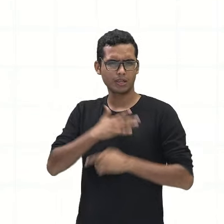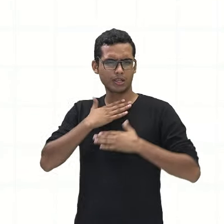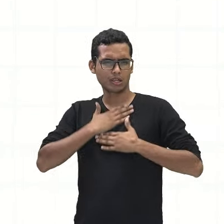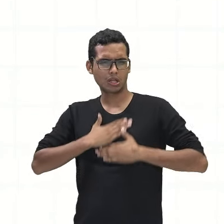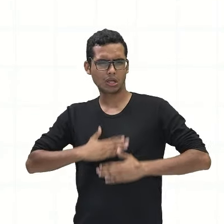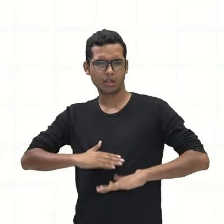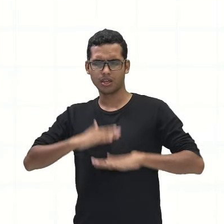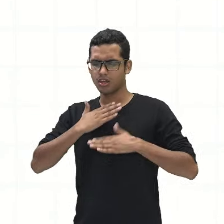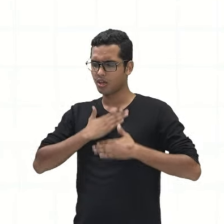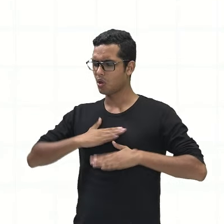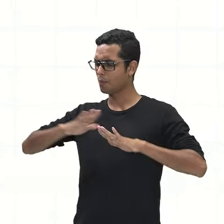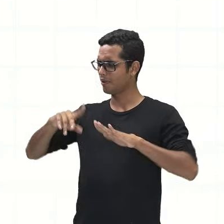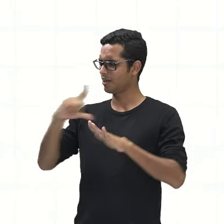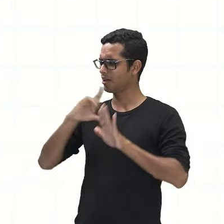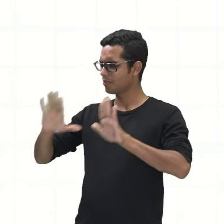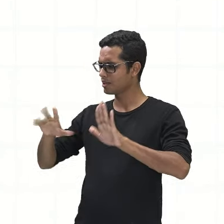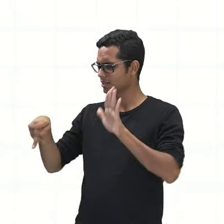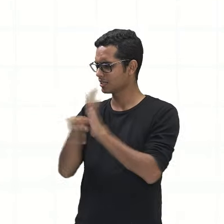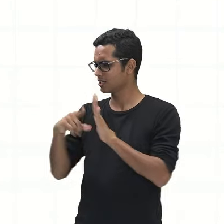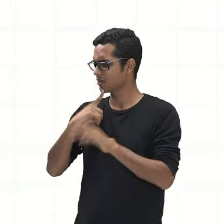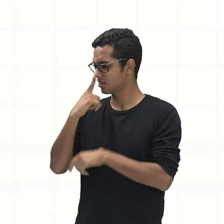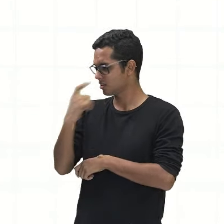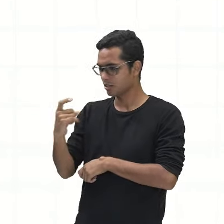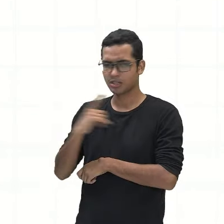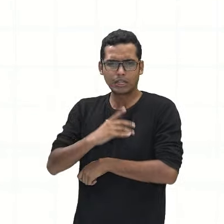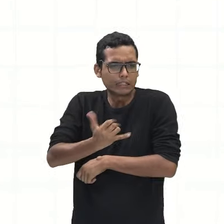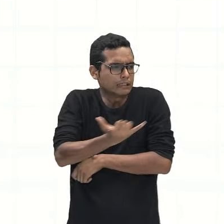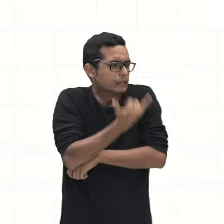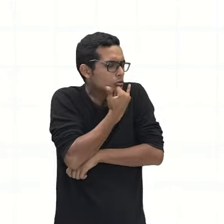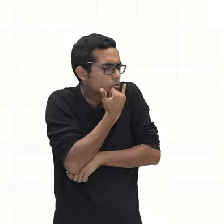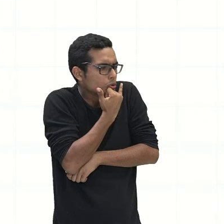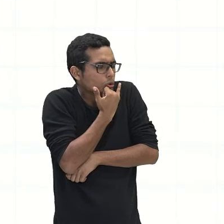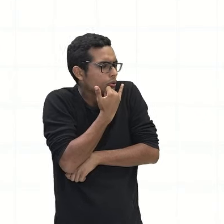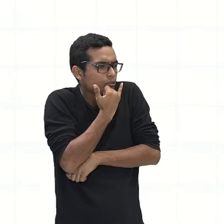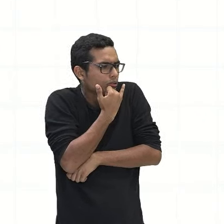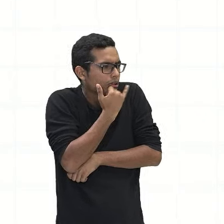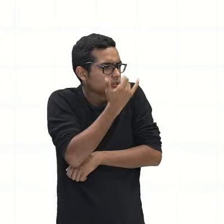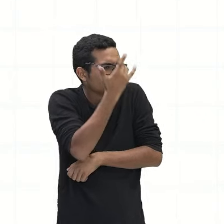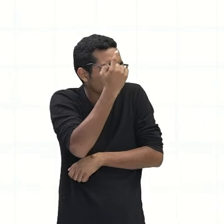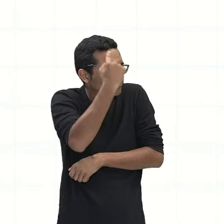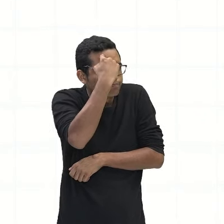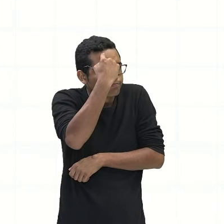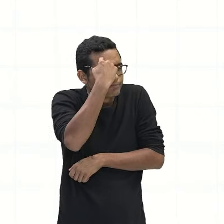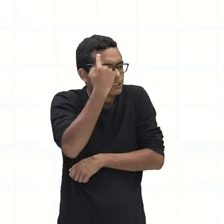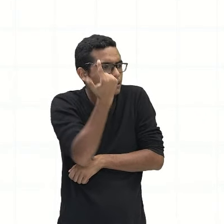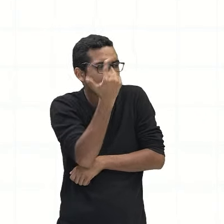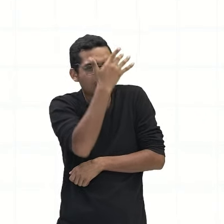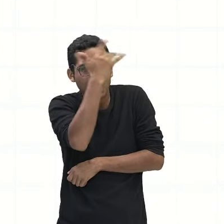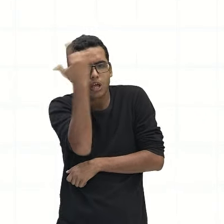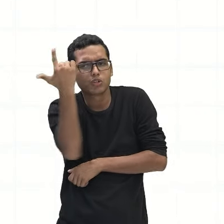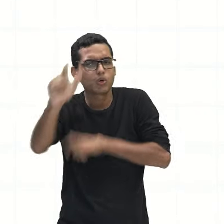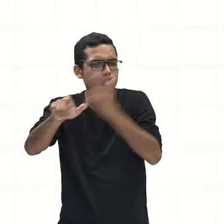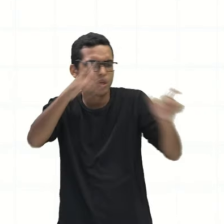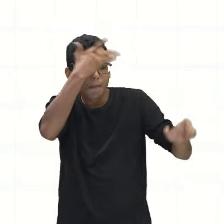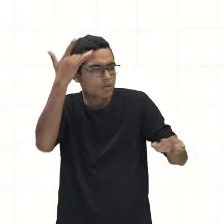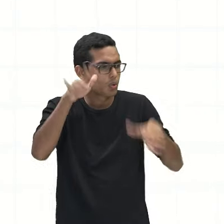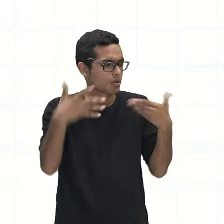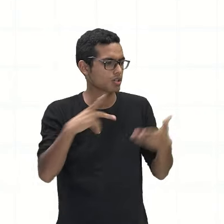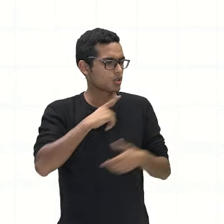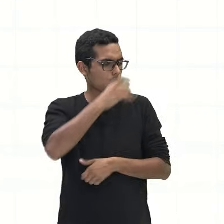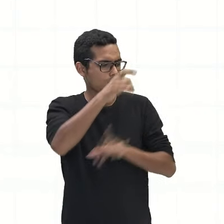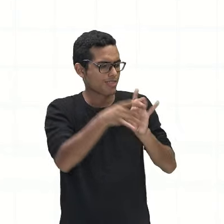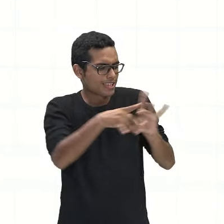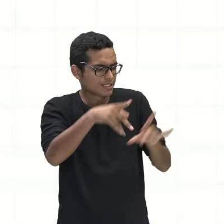para o 3 aqui. Desculpa, dona Maria, não pensei que nos outros, quando deixei o lixo aqui. Vou jogá-lo na lixeira